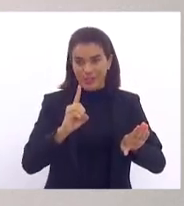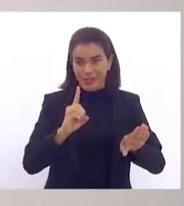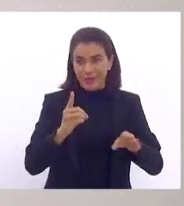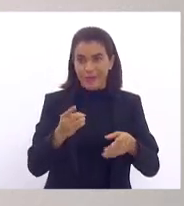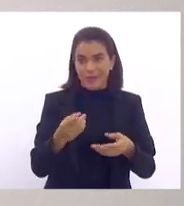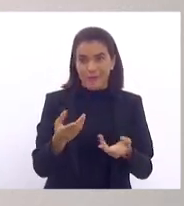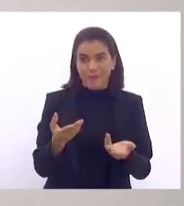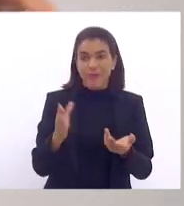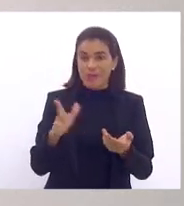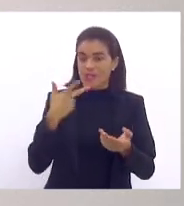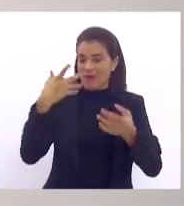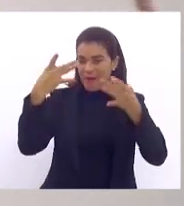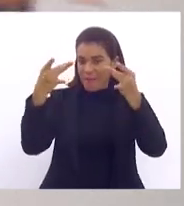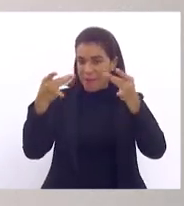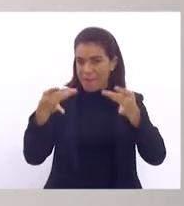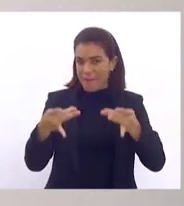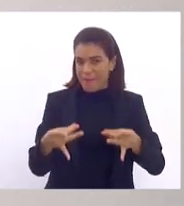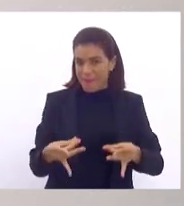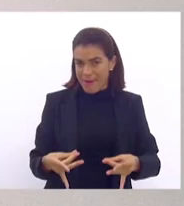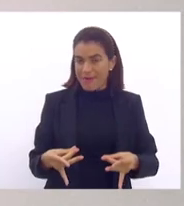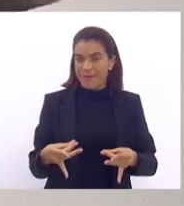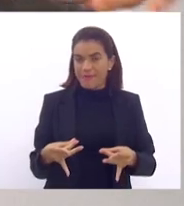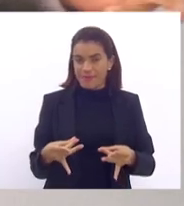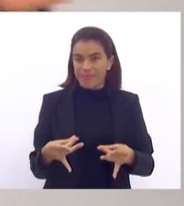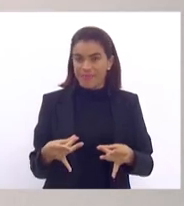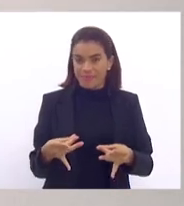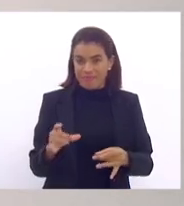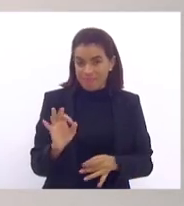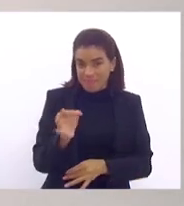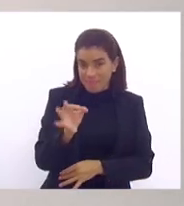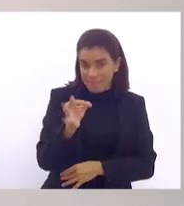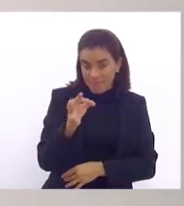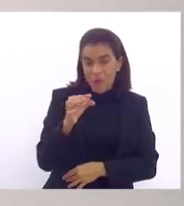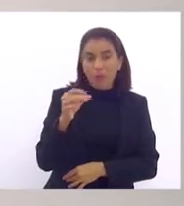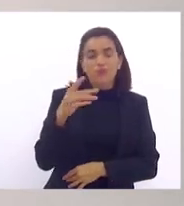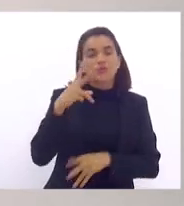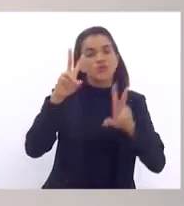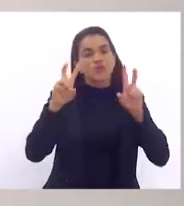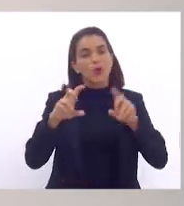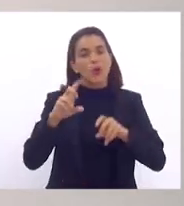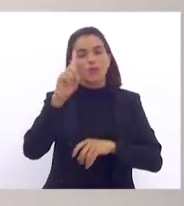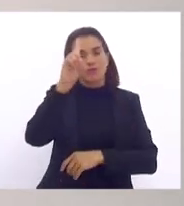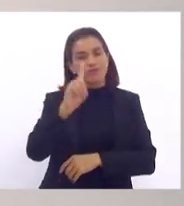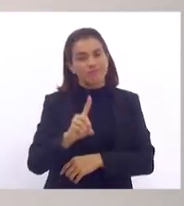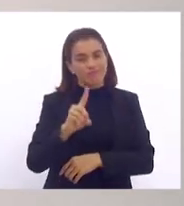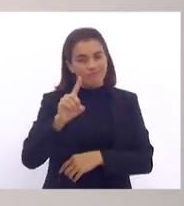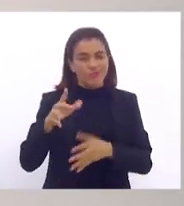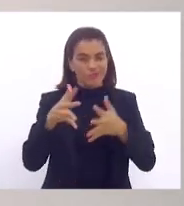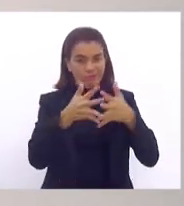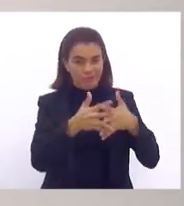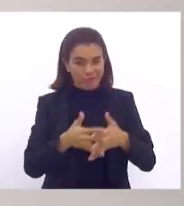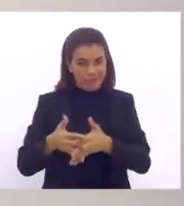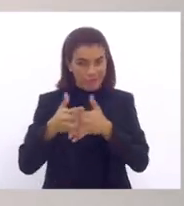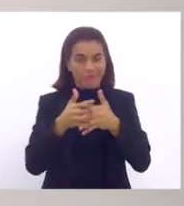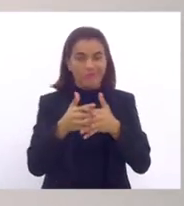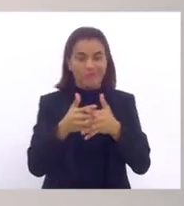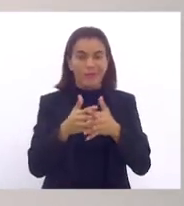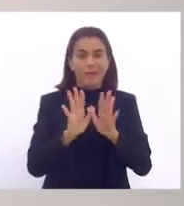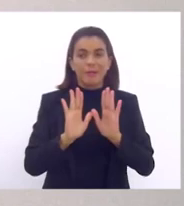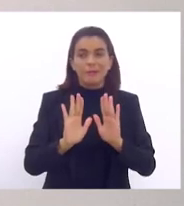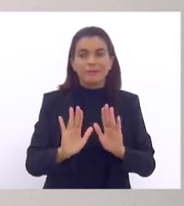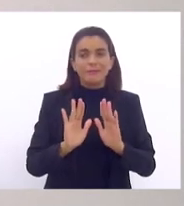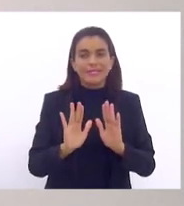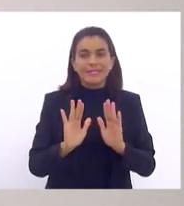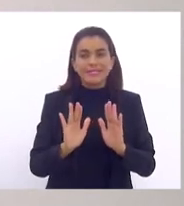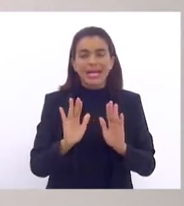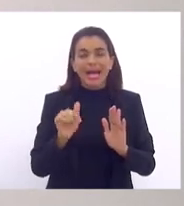razões que Eu mencionei aqui a pouco né com o direito norte-americano um certo Um